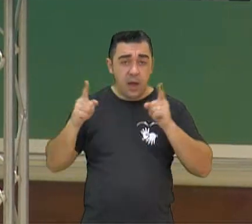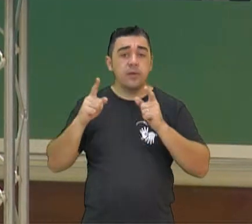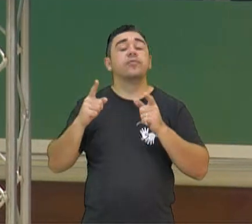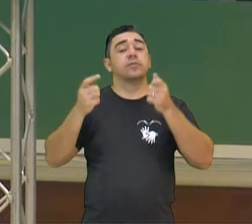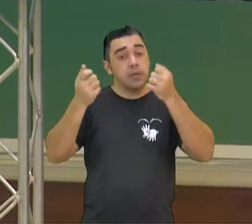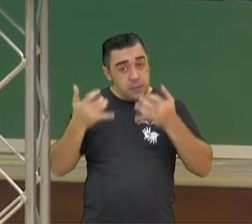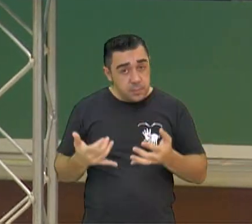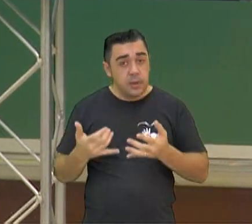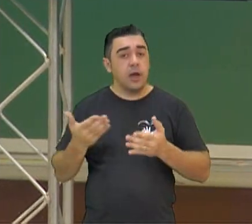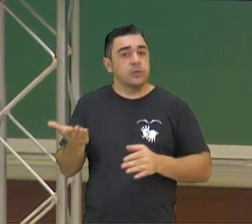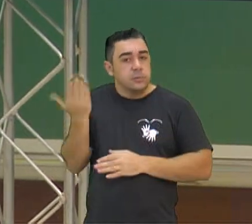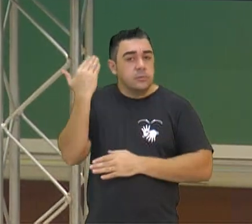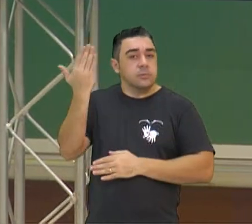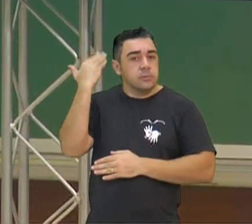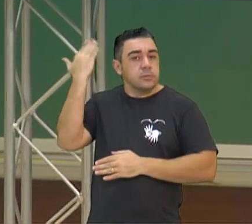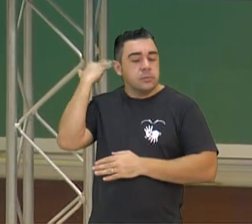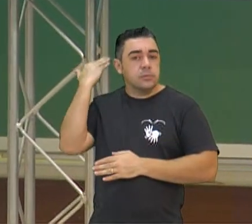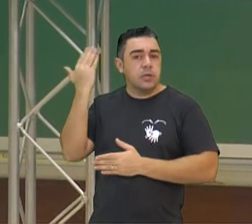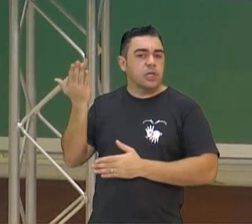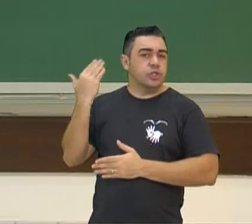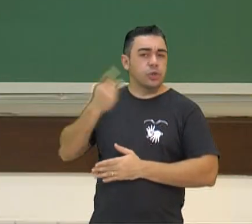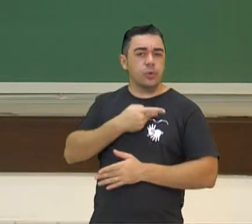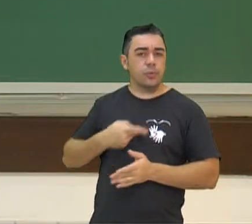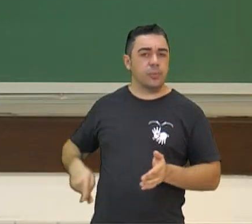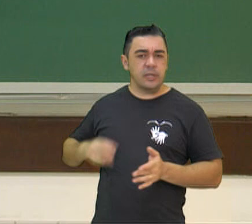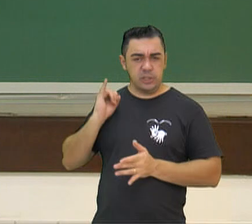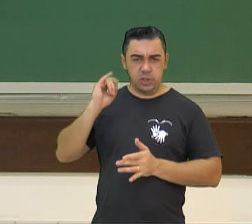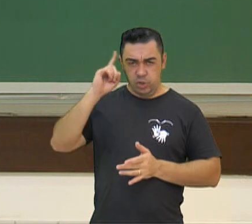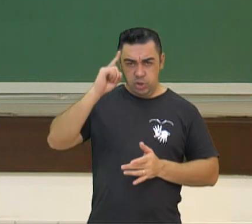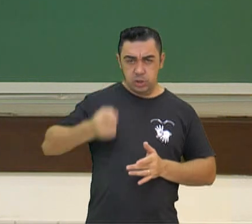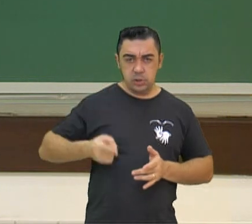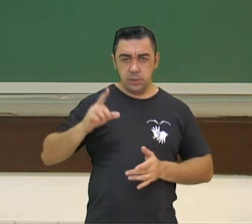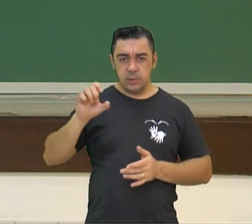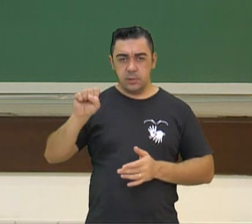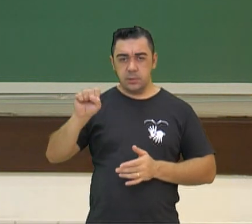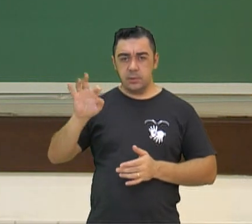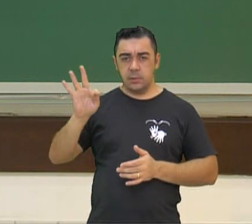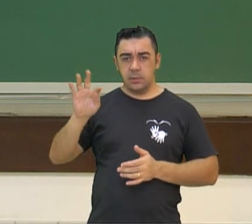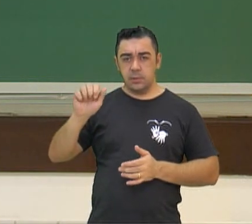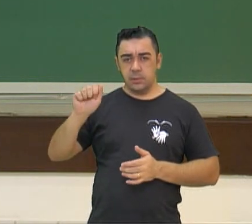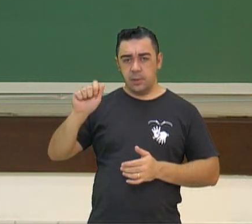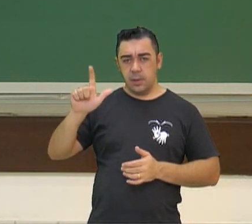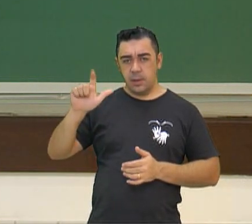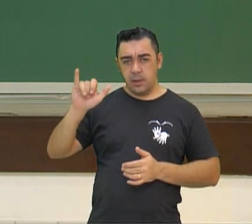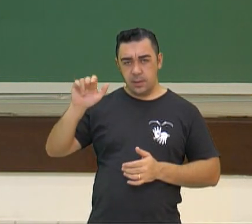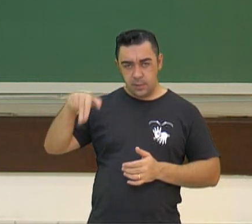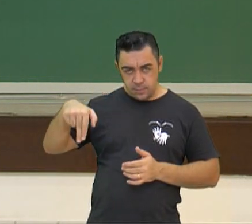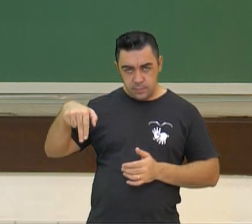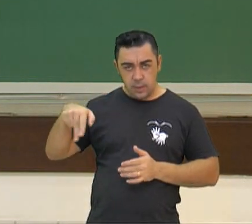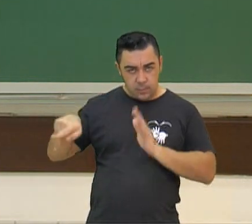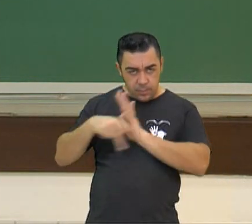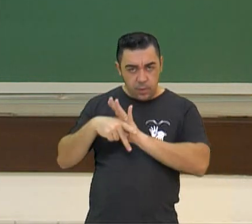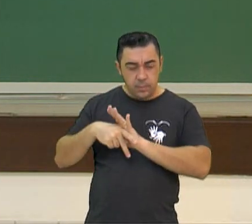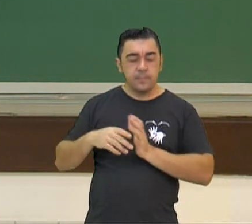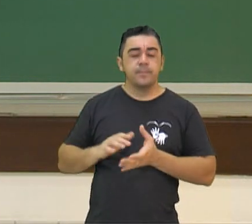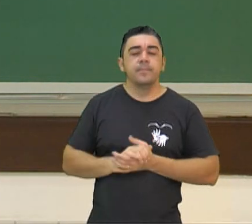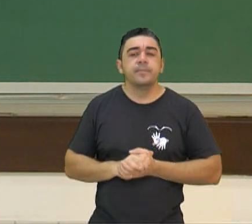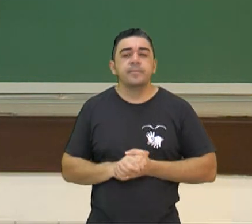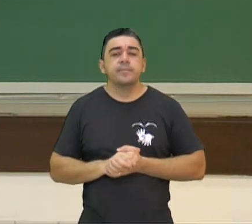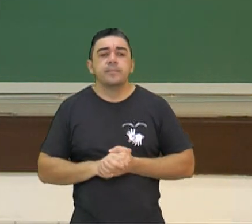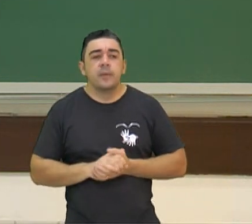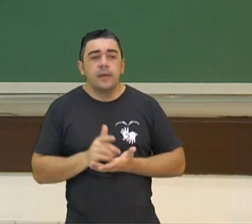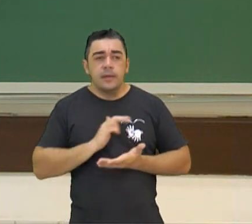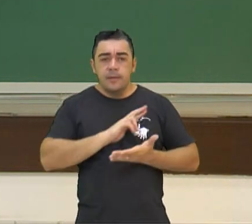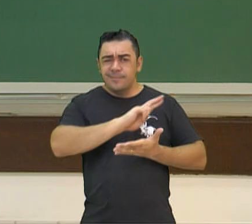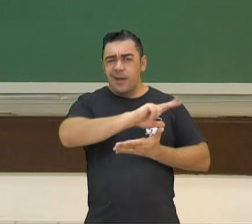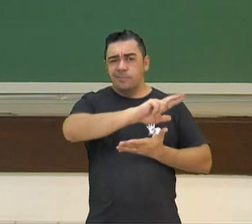desde Stalin, quando estabeleceu o controle sobre essa região. Olha só, tem várias áreas